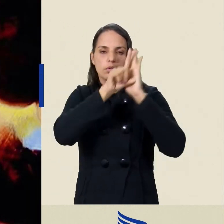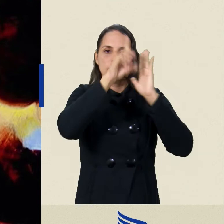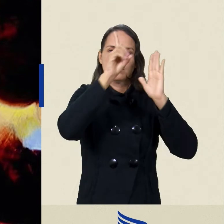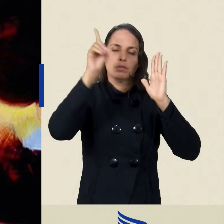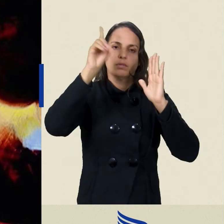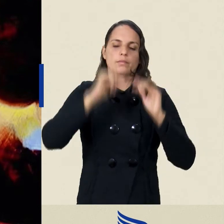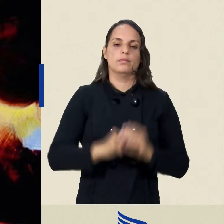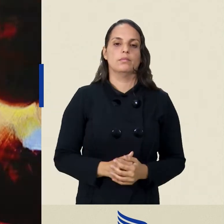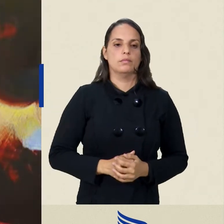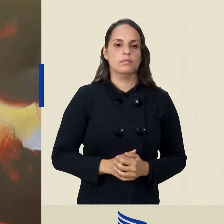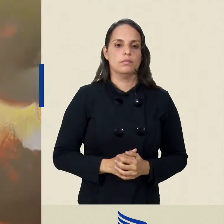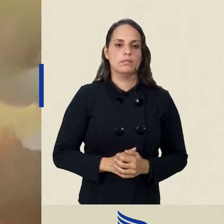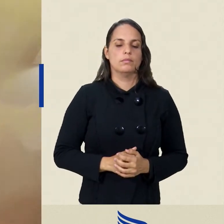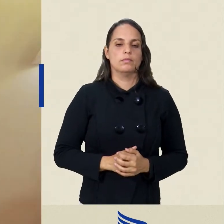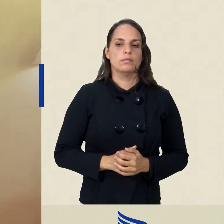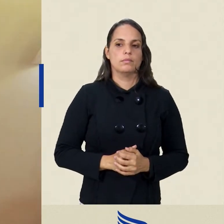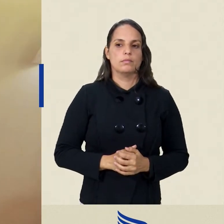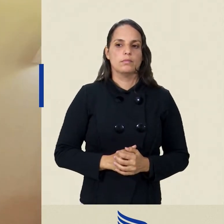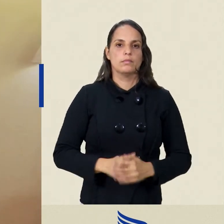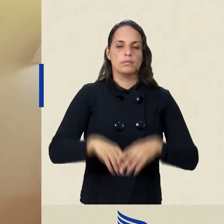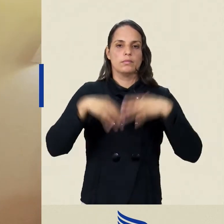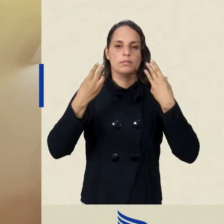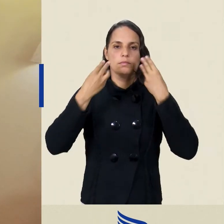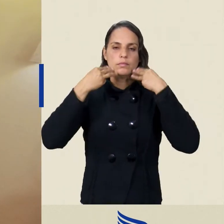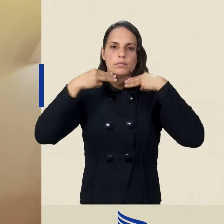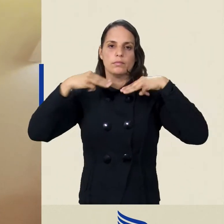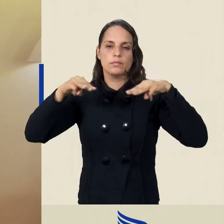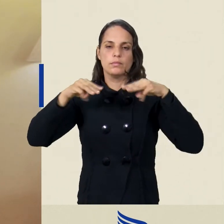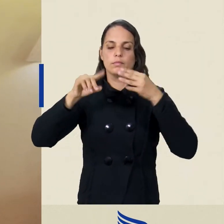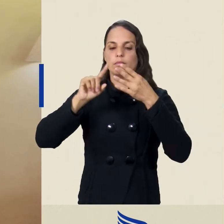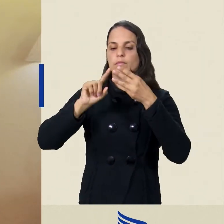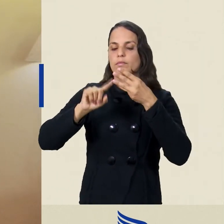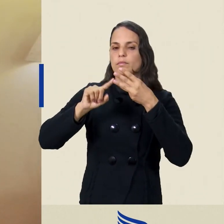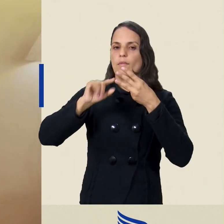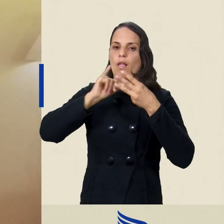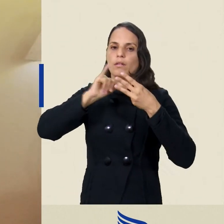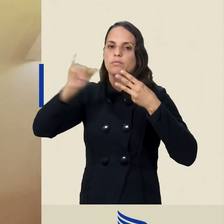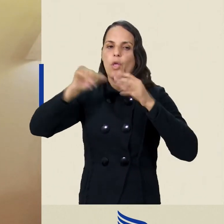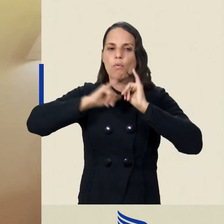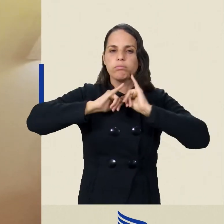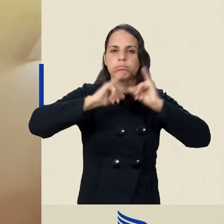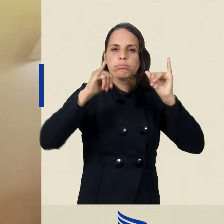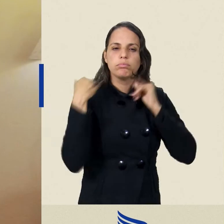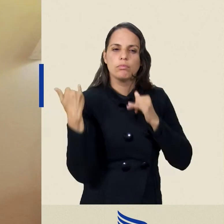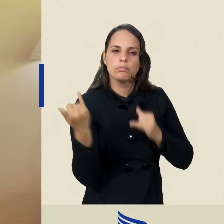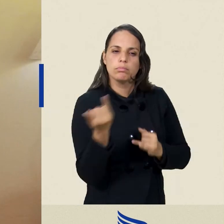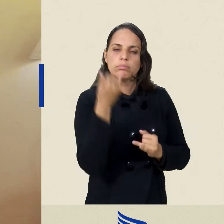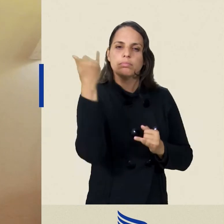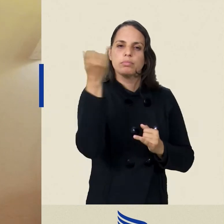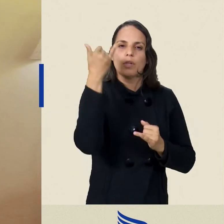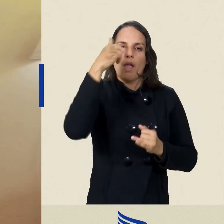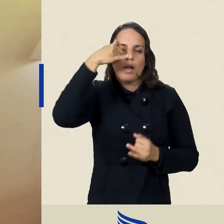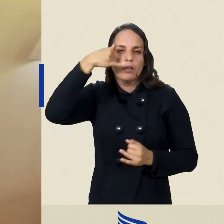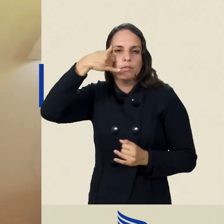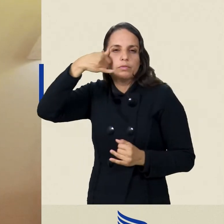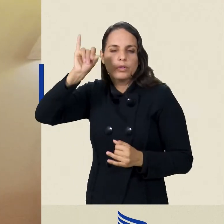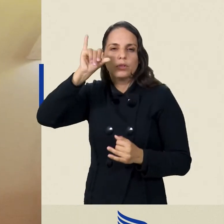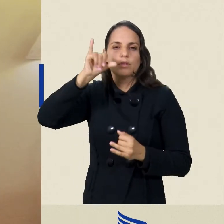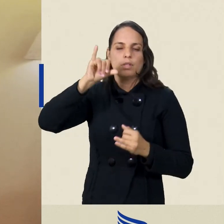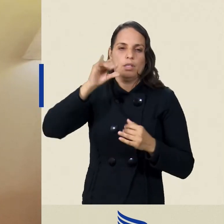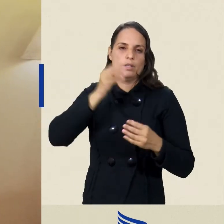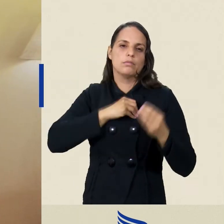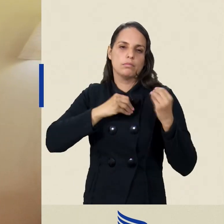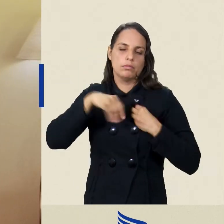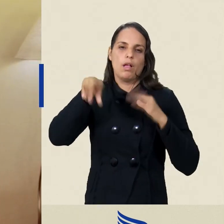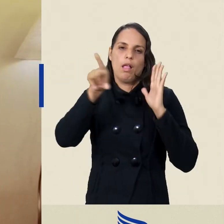Deus. A mensagem do terceiro anjo é uma solene advertência contra todos os transgressores da lei